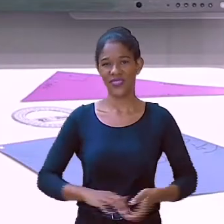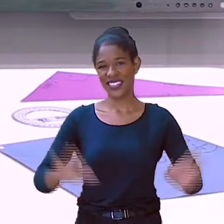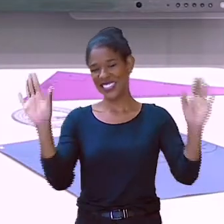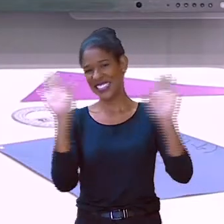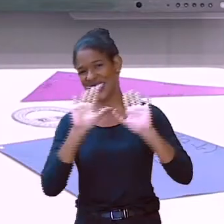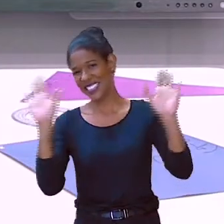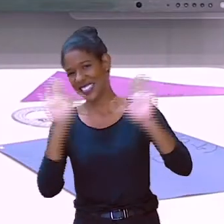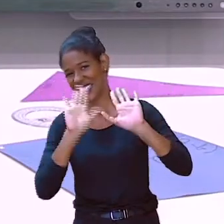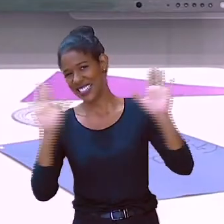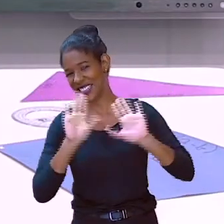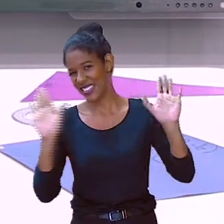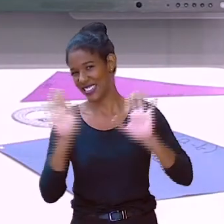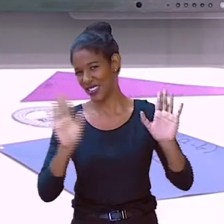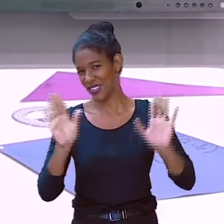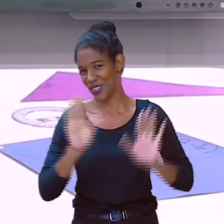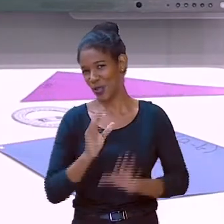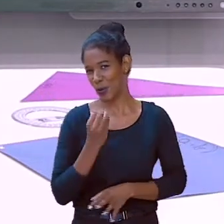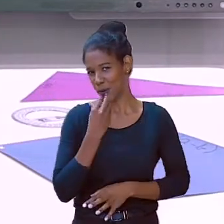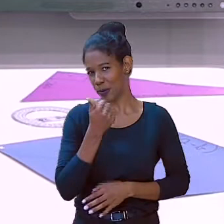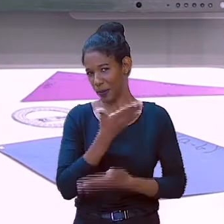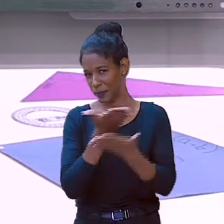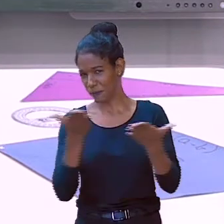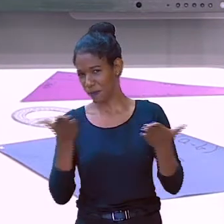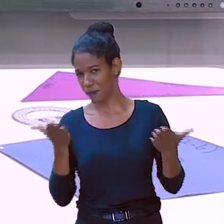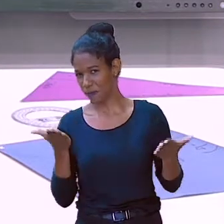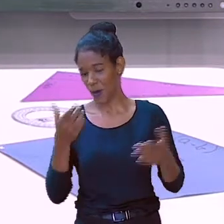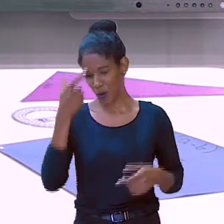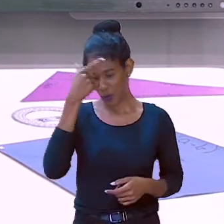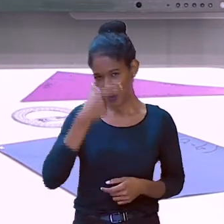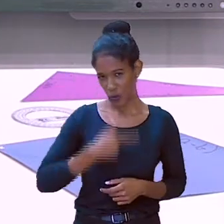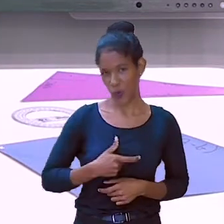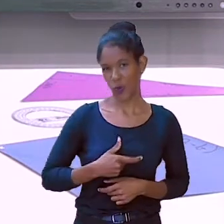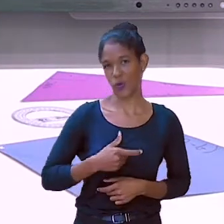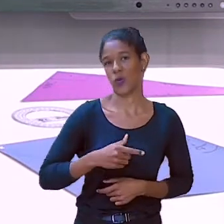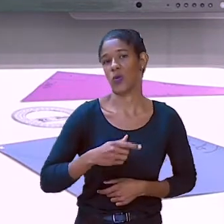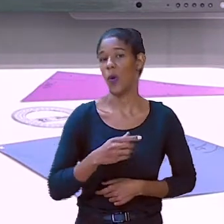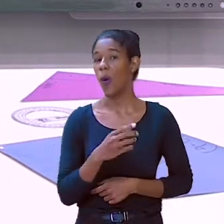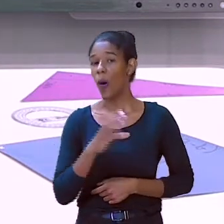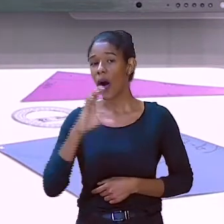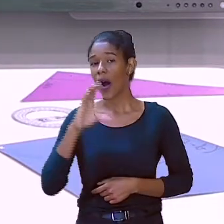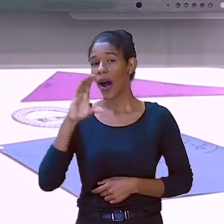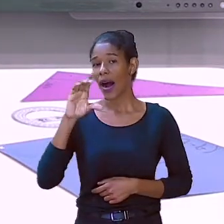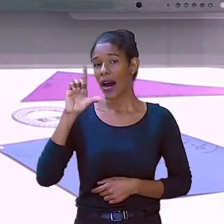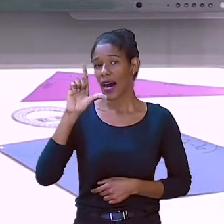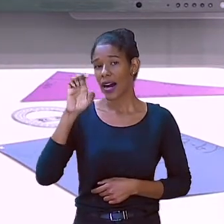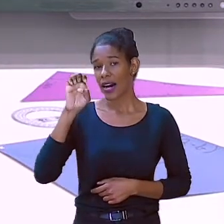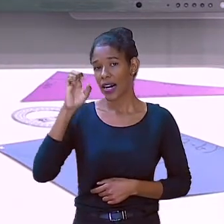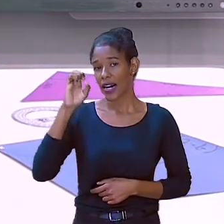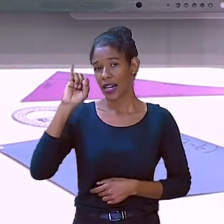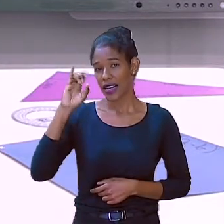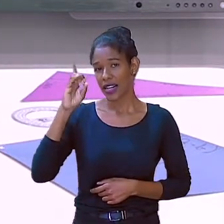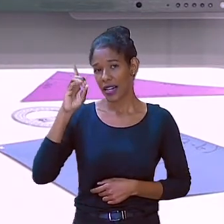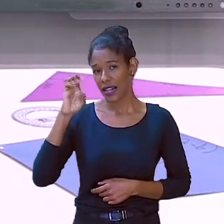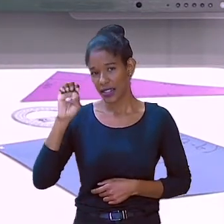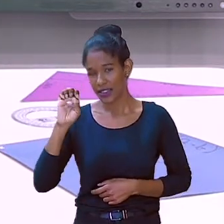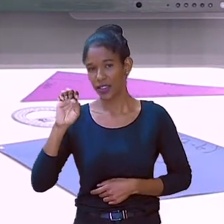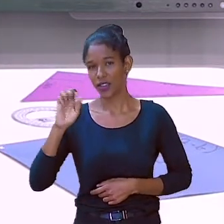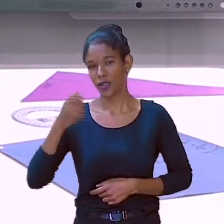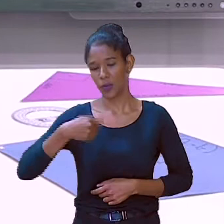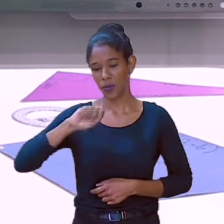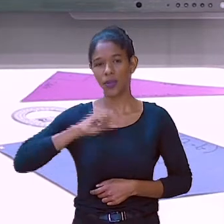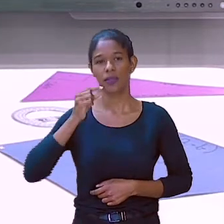Olá, pessoal! Eu sou Cleide Duarte, professora de matemática, e hoje nós vamos dar continuidade ao nosso estudo